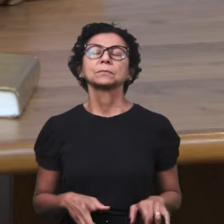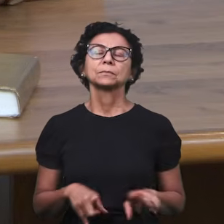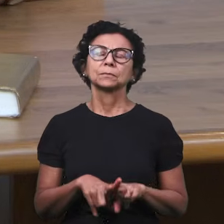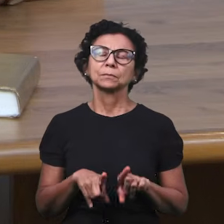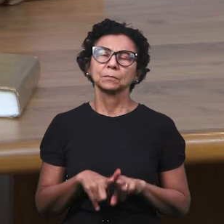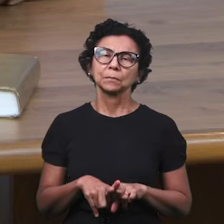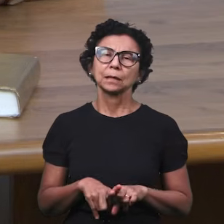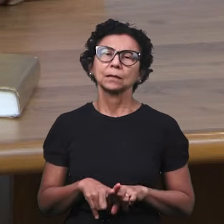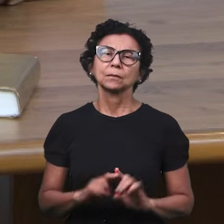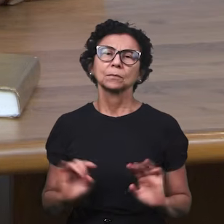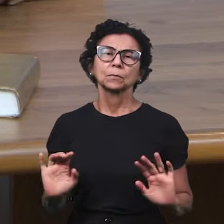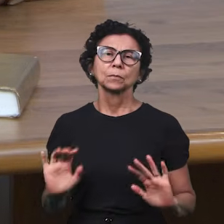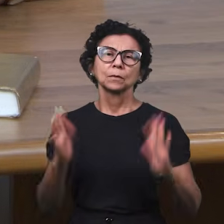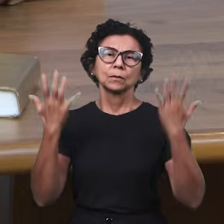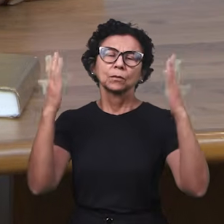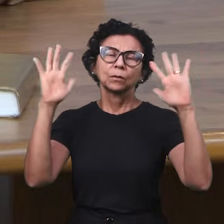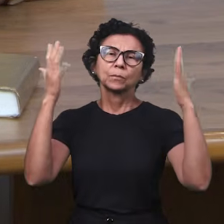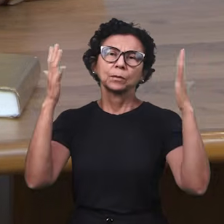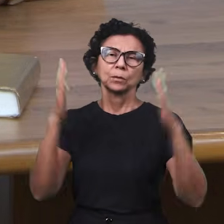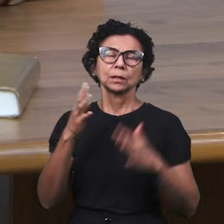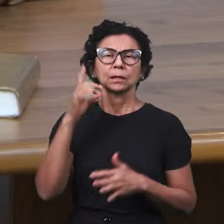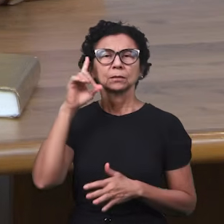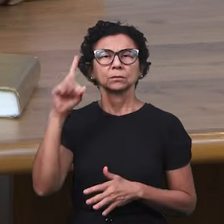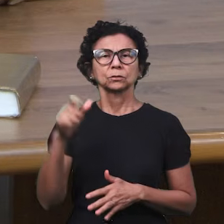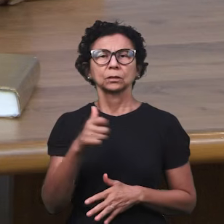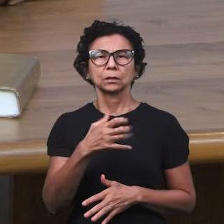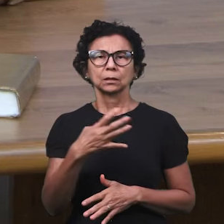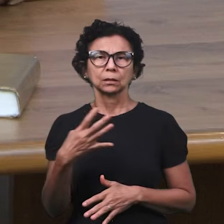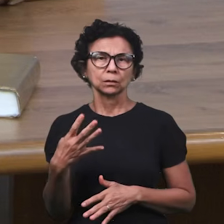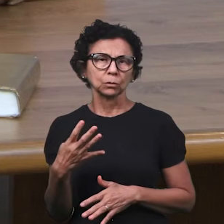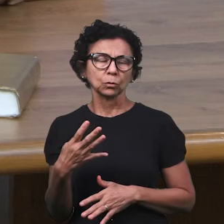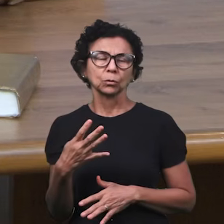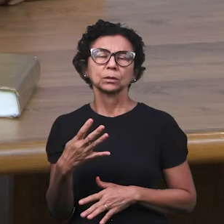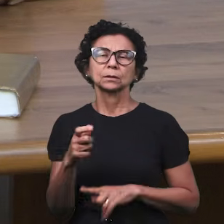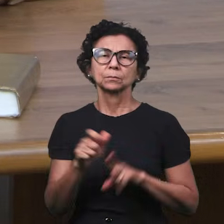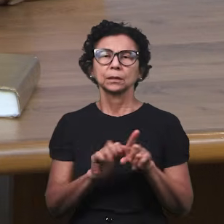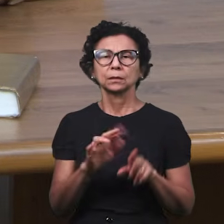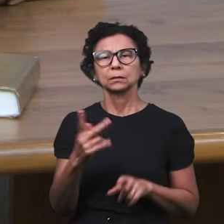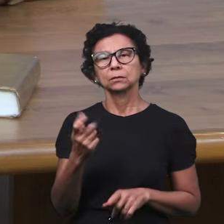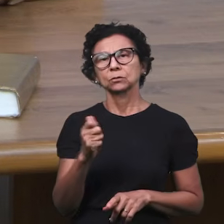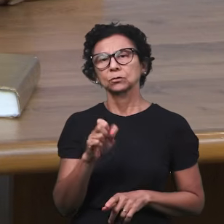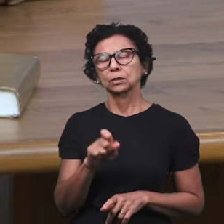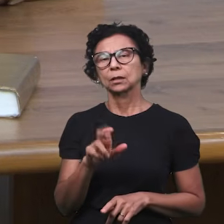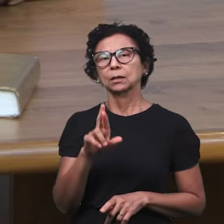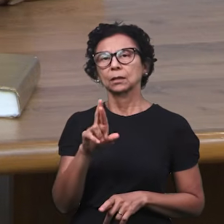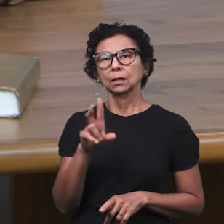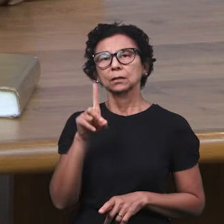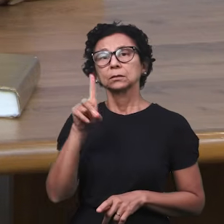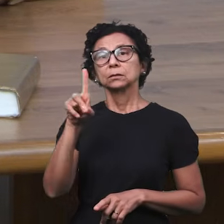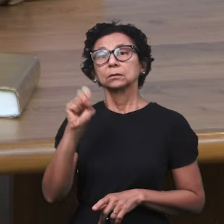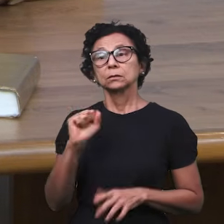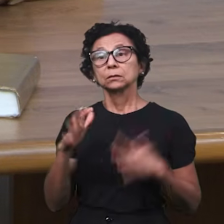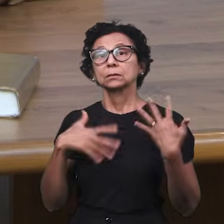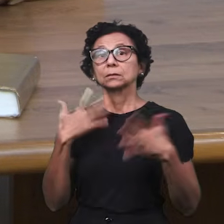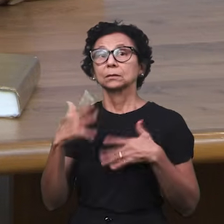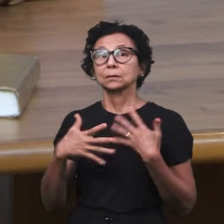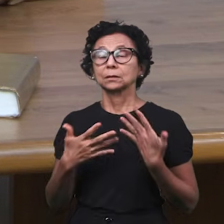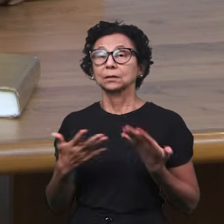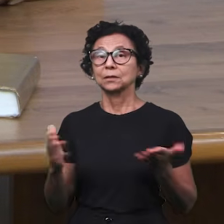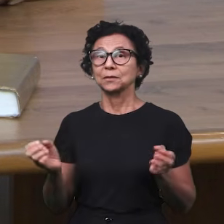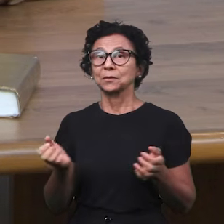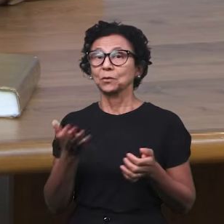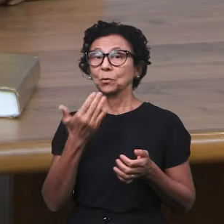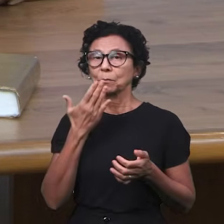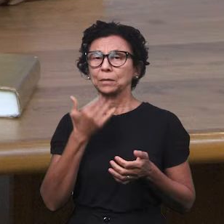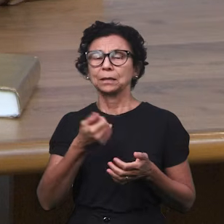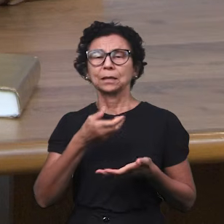do dia 14 do mês de Adar dia de alegria e de banquetes e dia de folguedo e